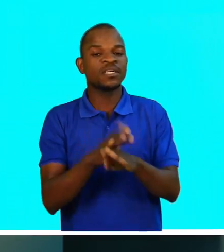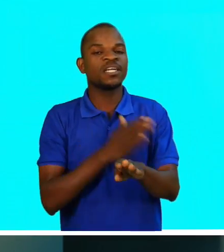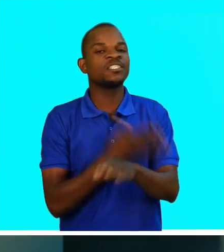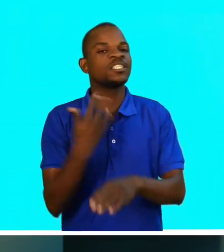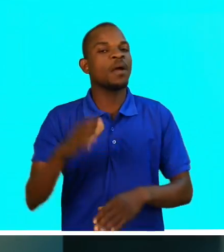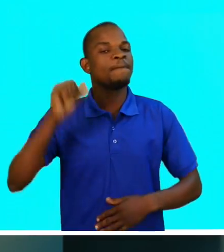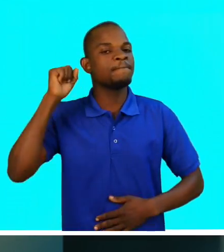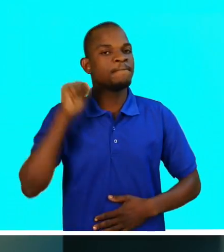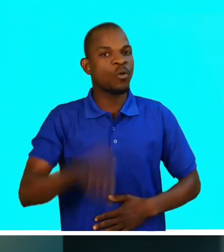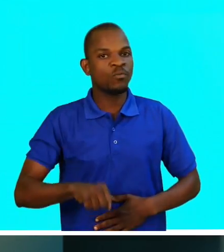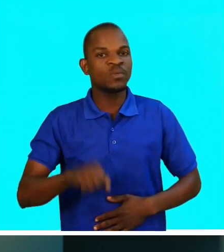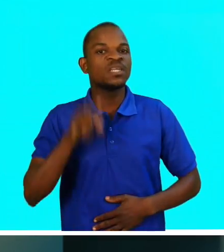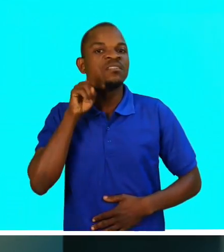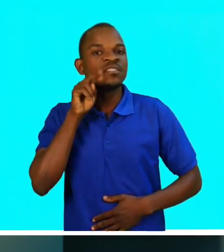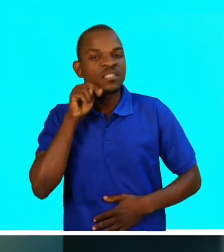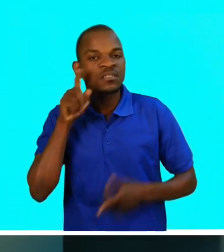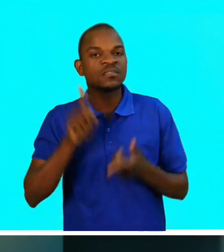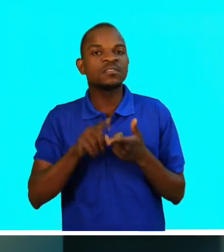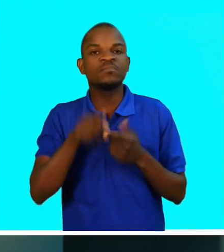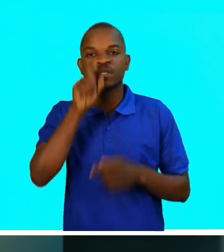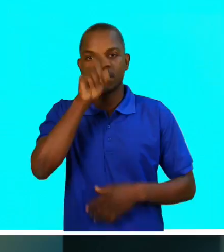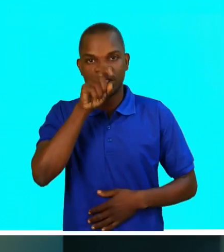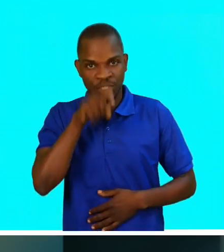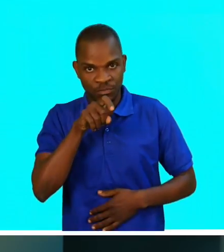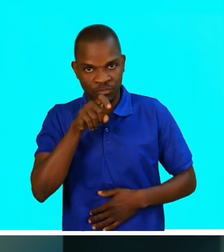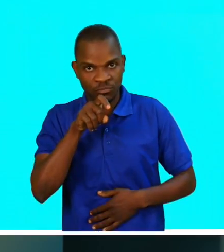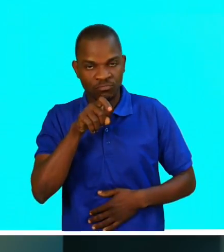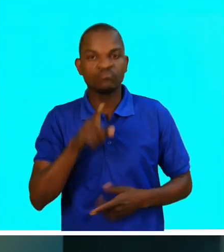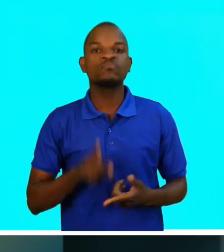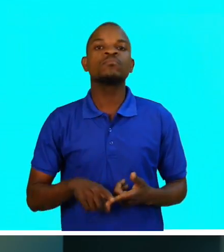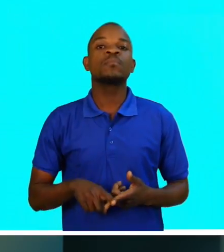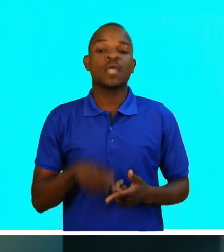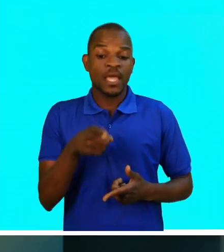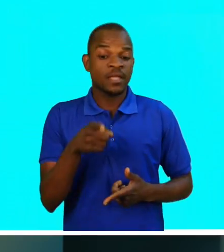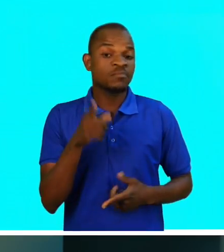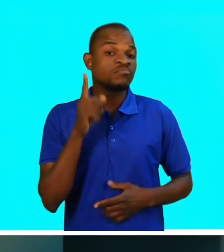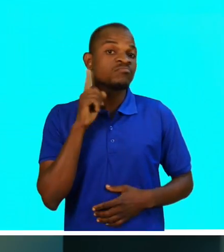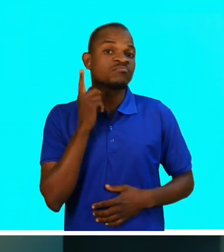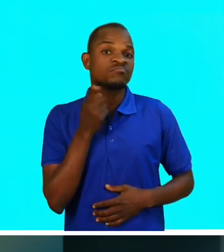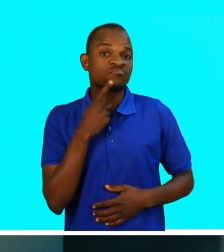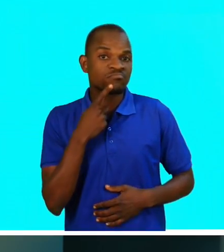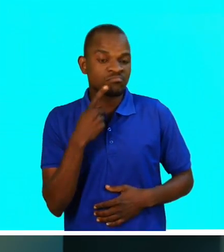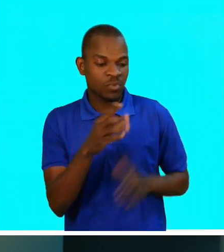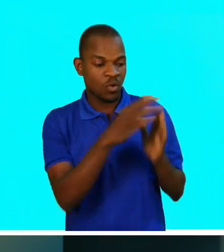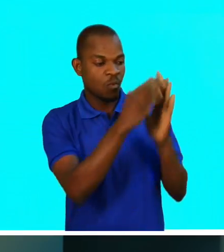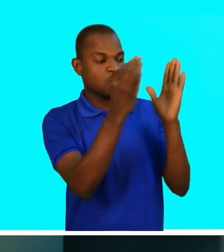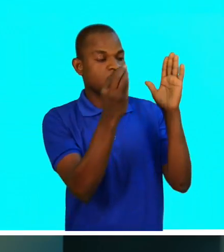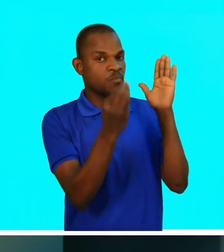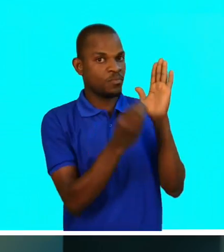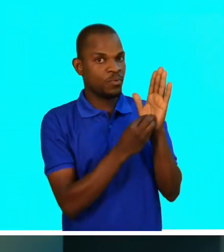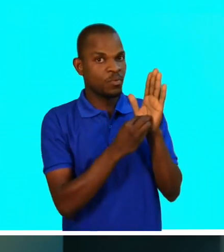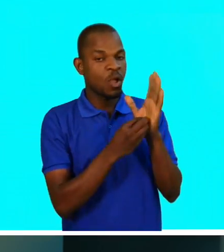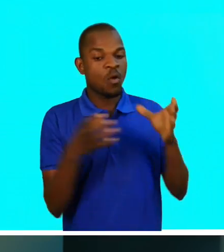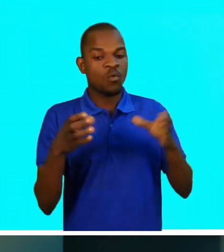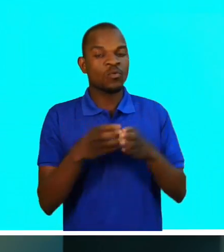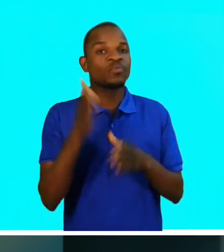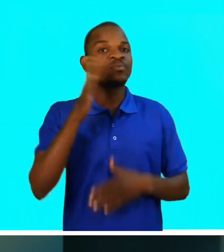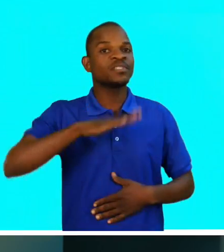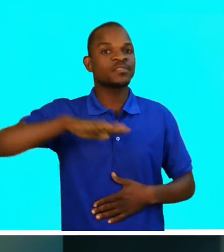Perderam diante da Nigéria, Senegal e Egipto. Com estes